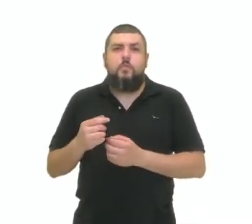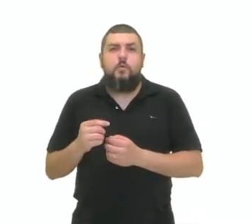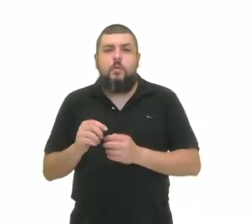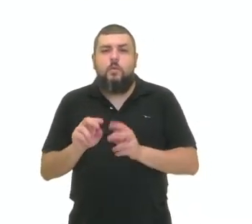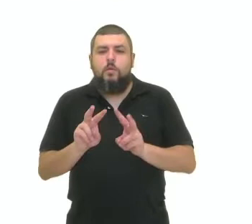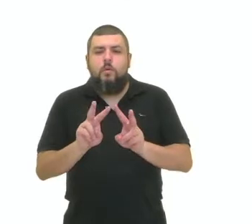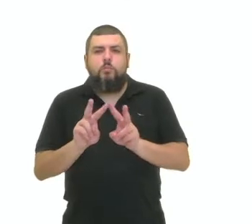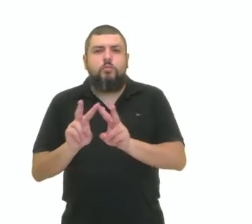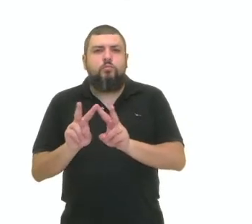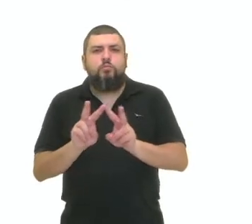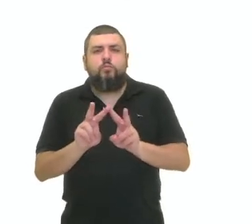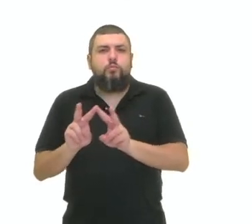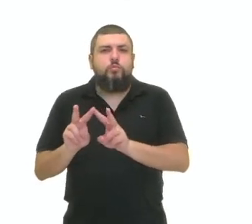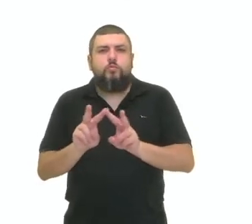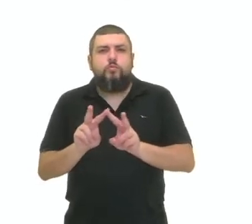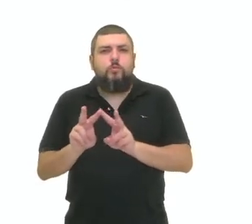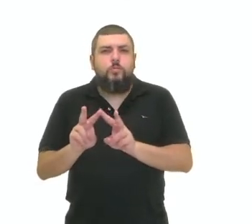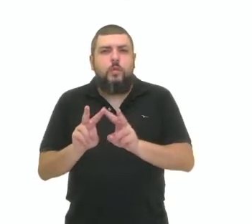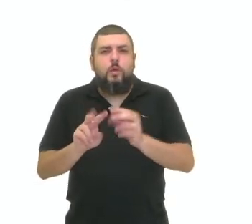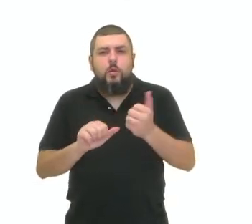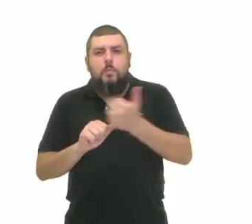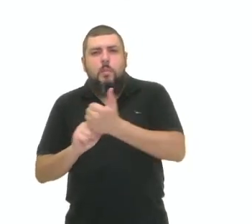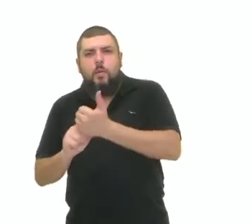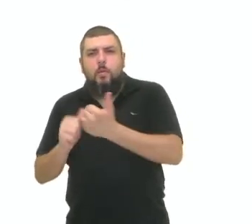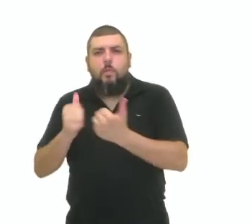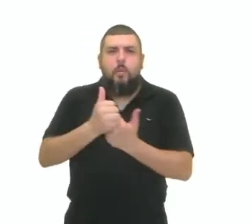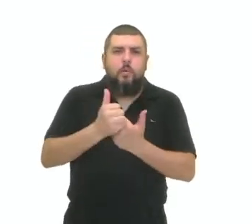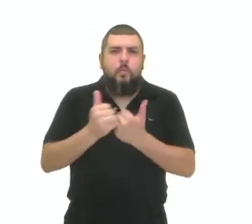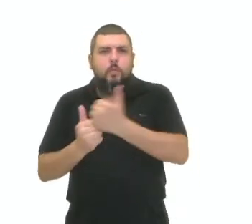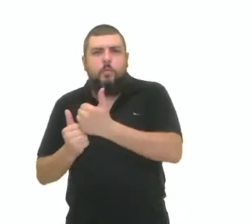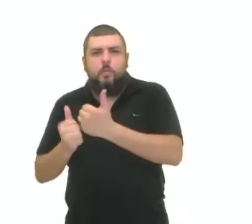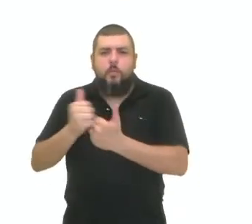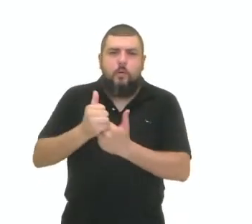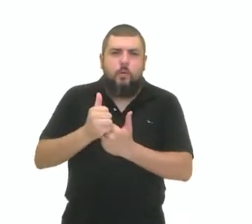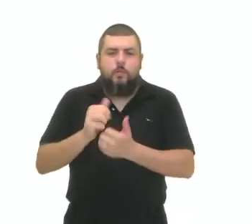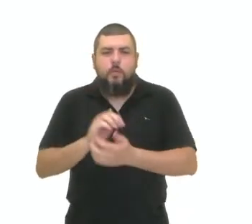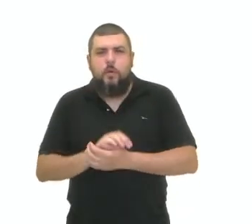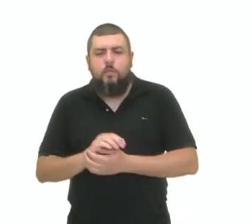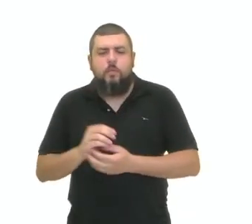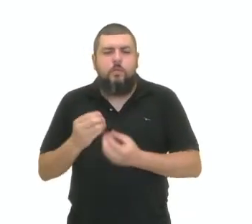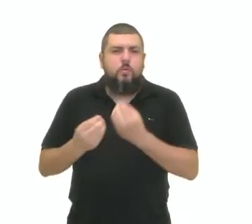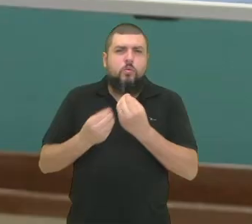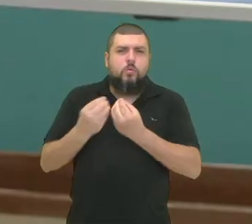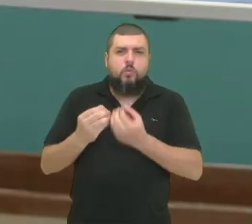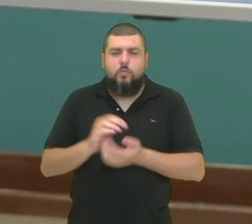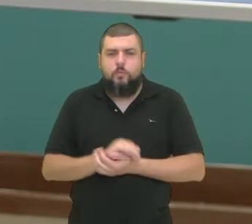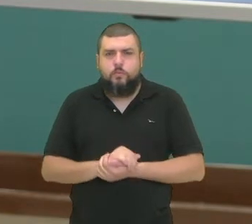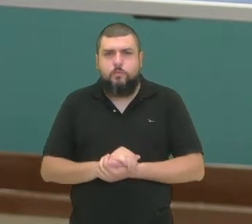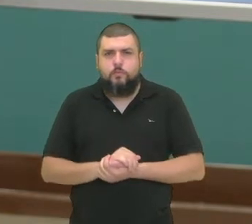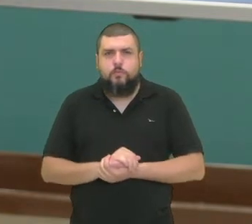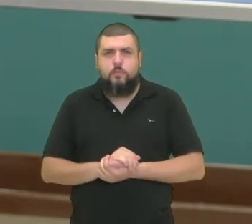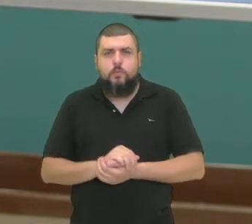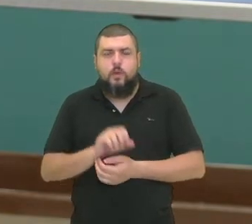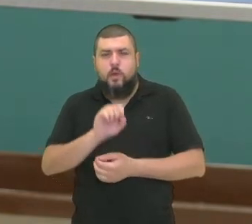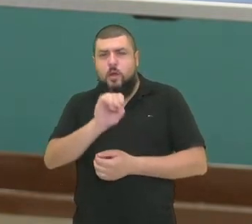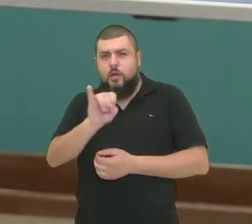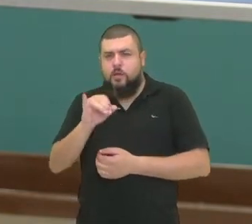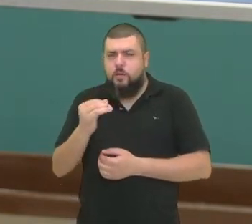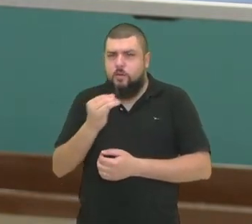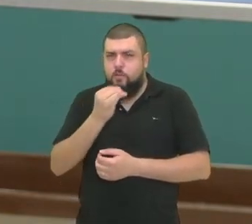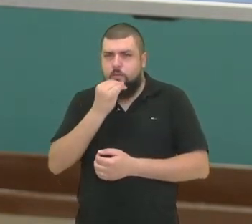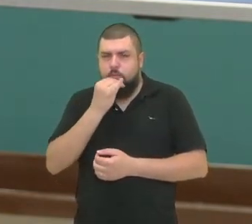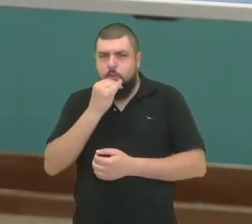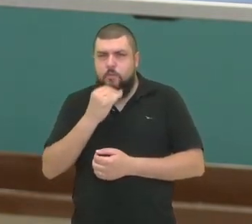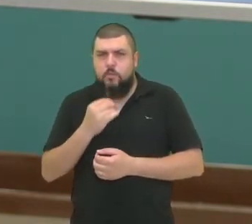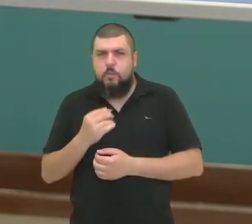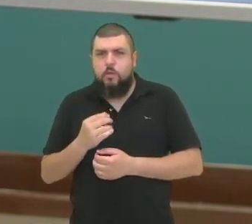Então, ele se torna inativo, que é o caso dos heterozigotos. Então, vamos entender isso. Se eu encontrar 2